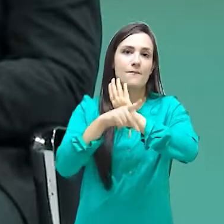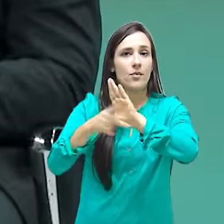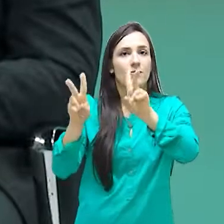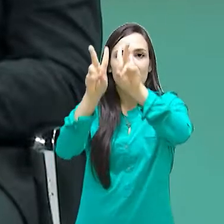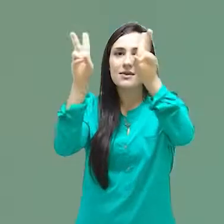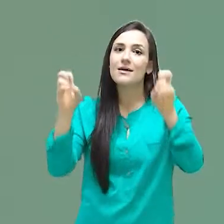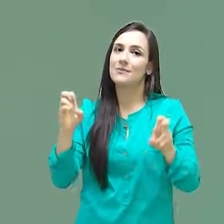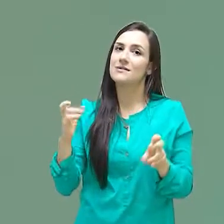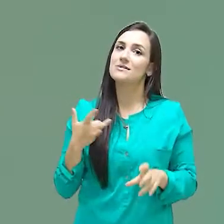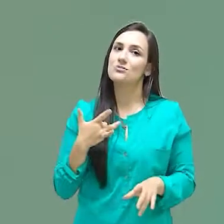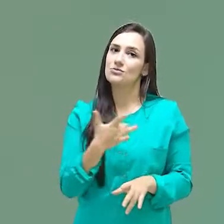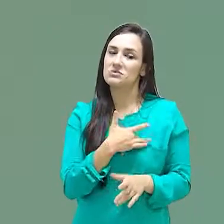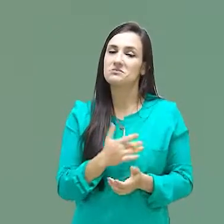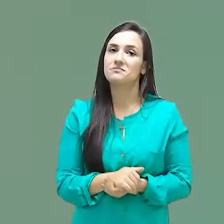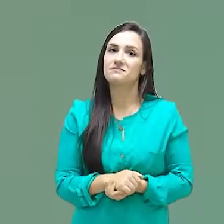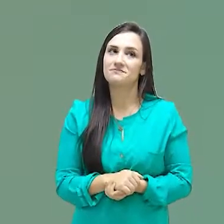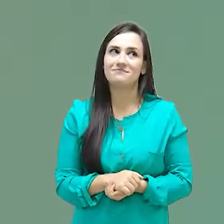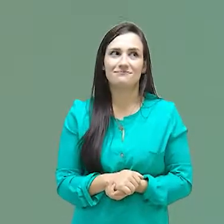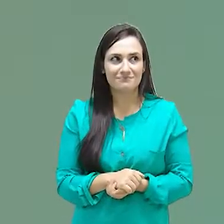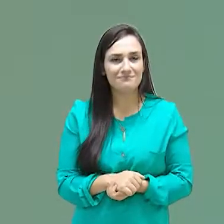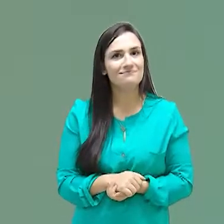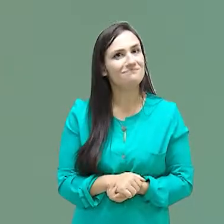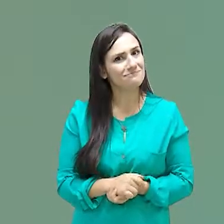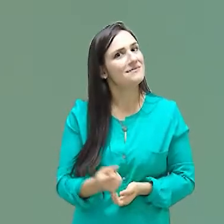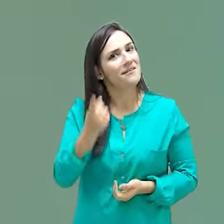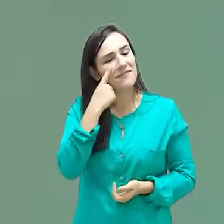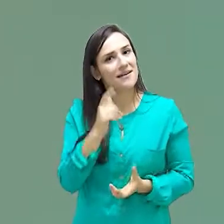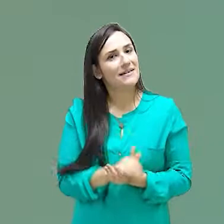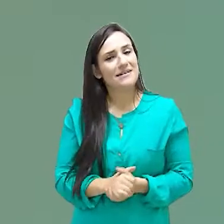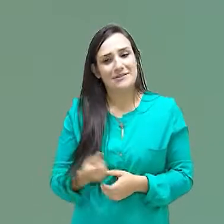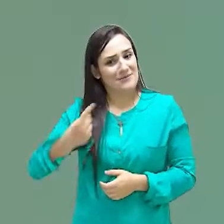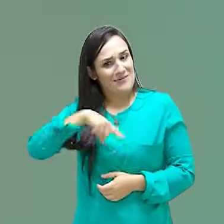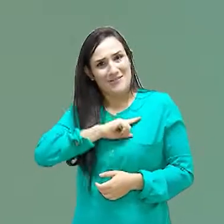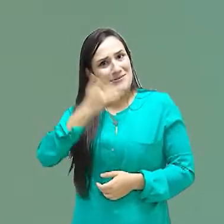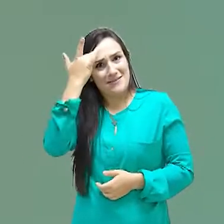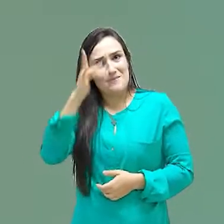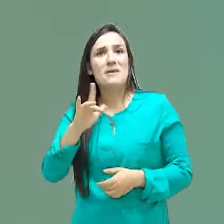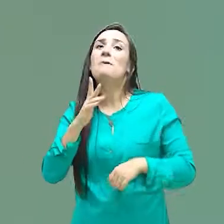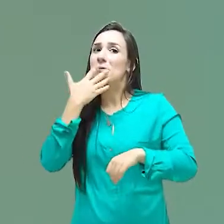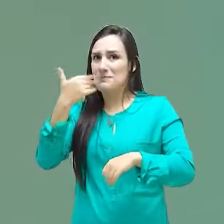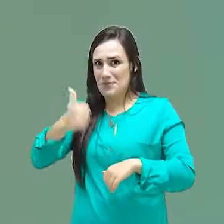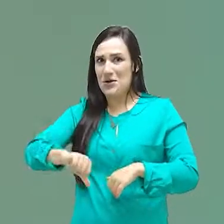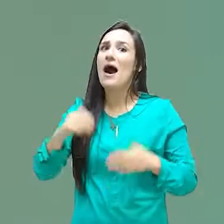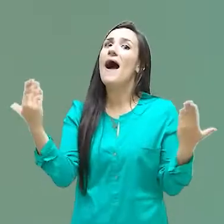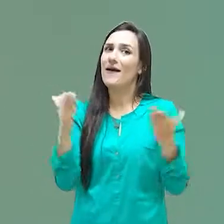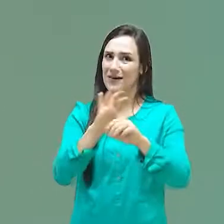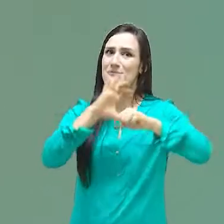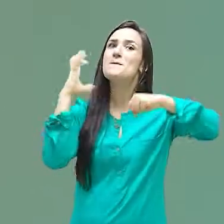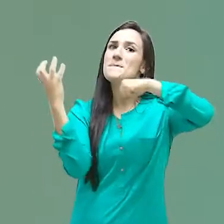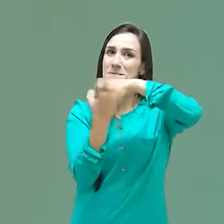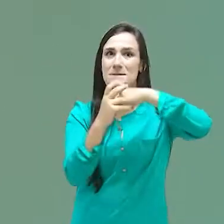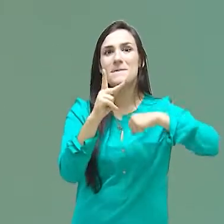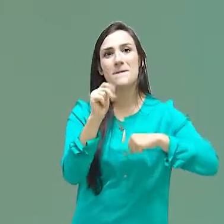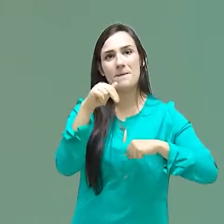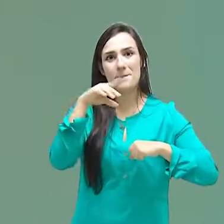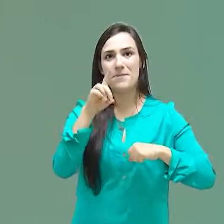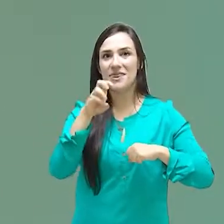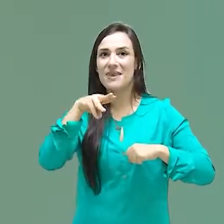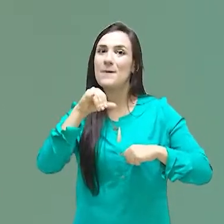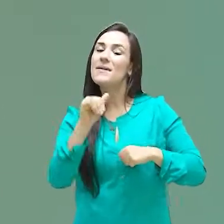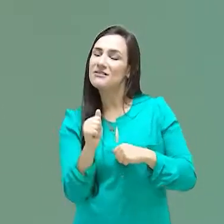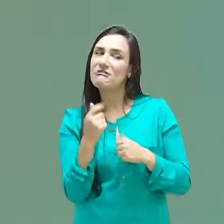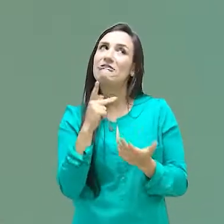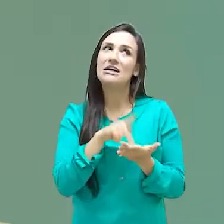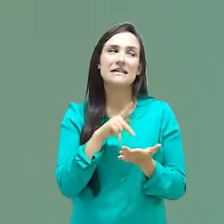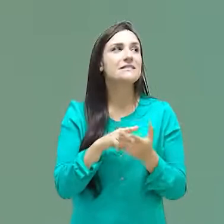algo nesse sentido. E quando a gente não está esperando, vem uma pandemia, né, que pode durar mais de um ano e vai, obviamente, insuflar a produção legislativa sobre a área